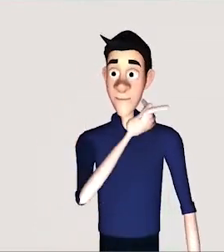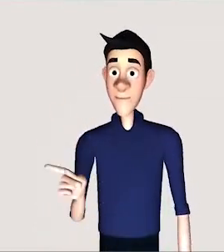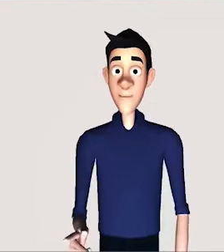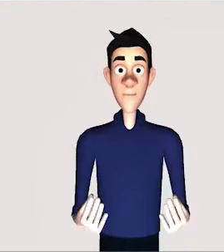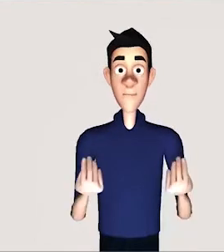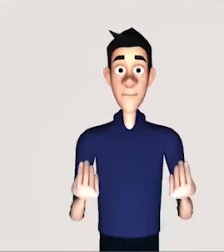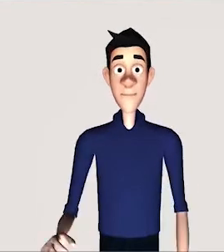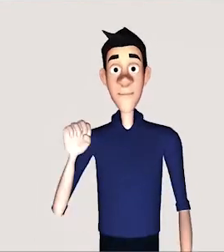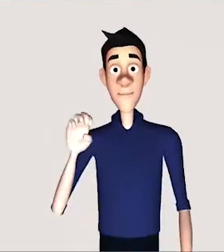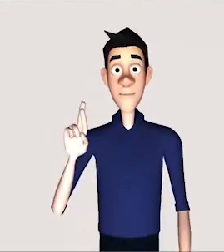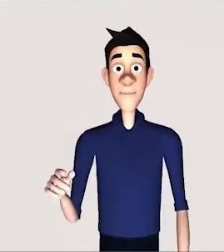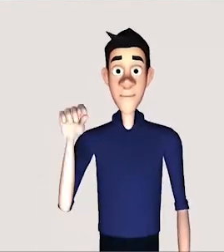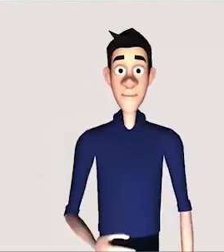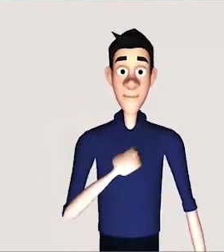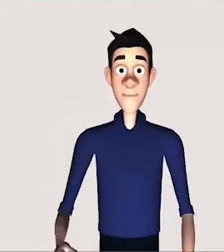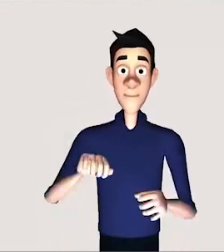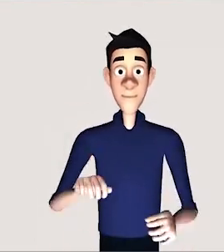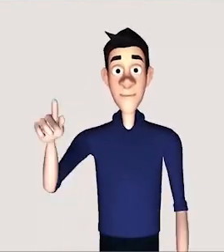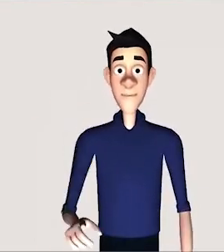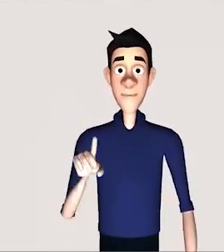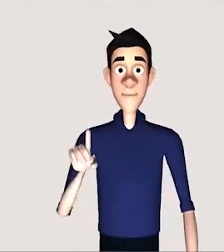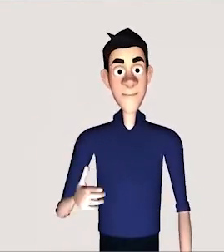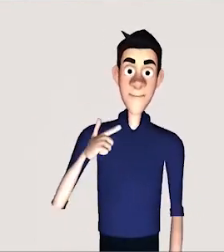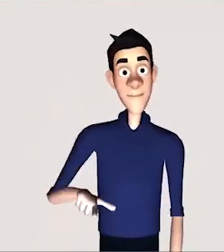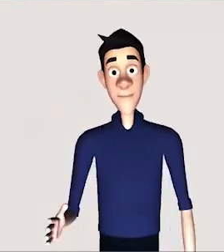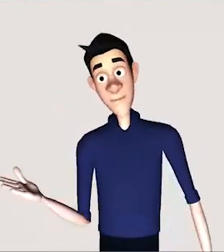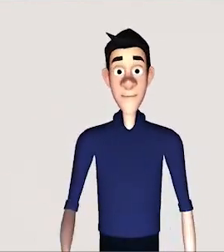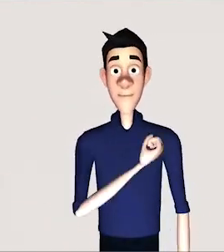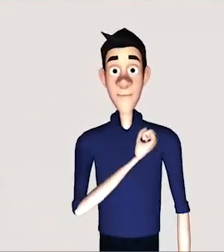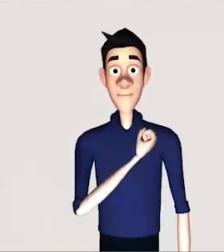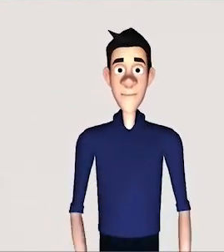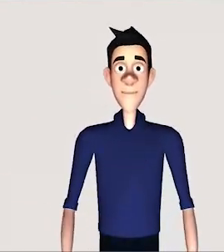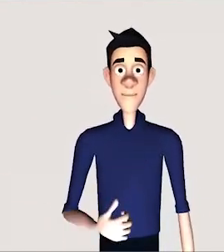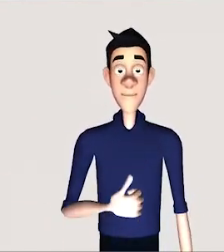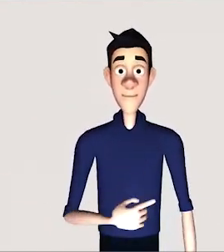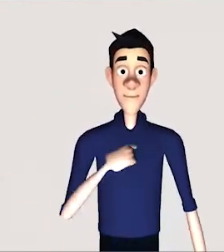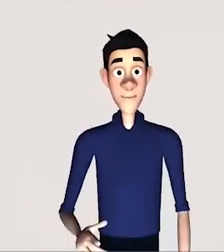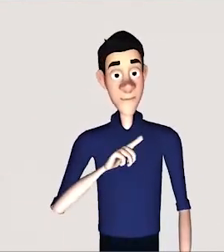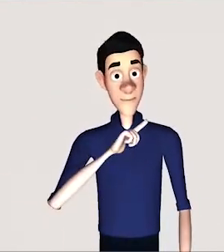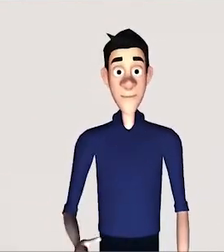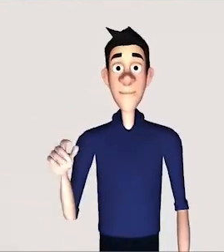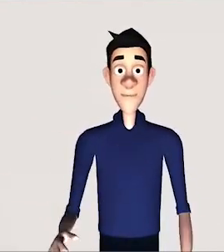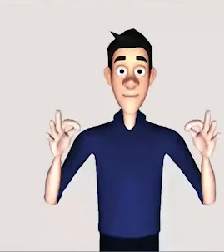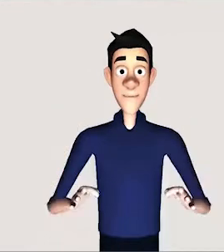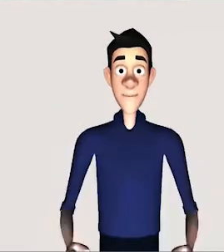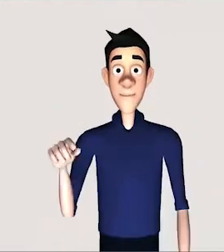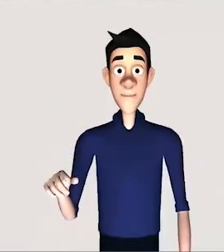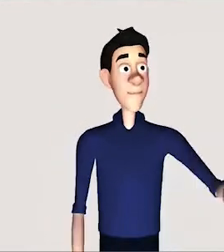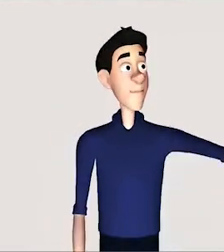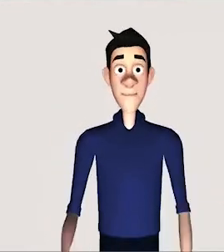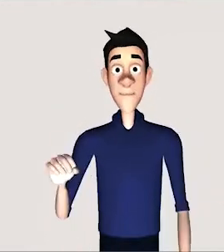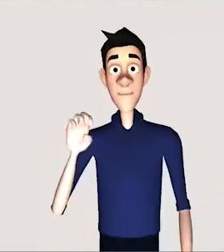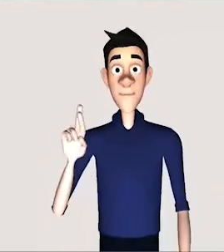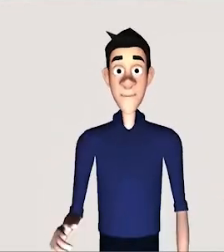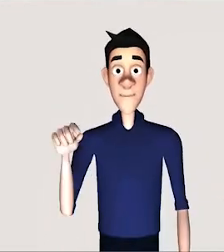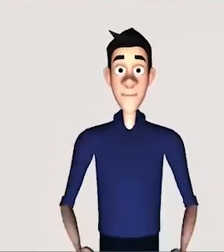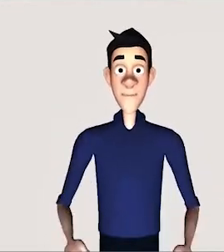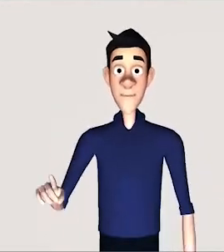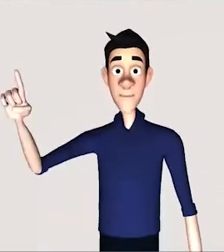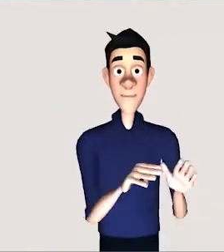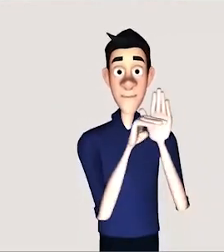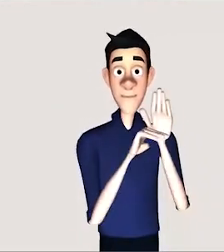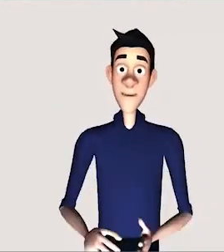atividade do museu não necessariamente passaram pelo livro, porque você tem que colocar essas técnicas com